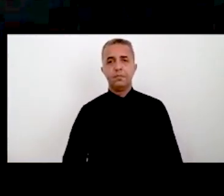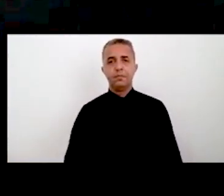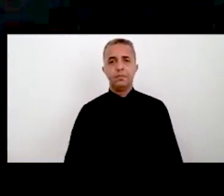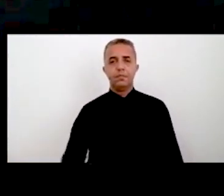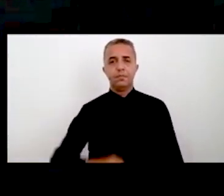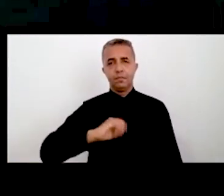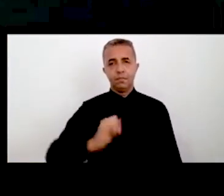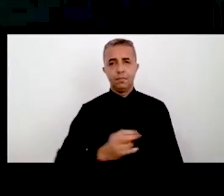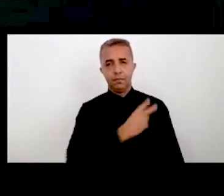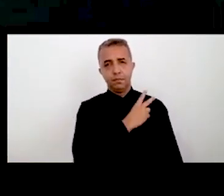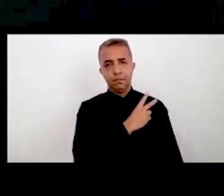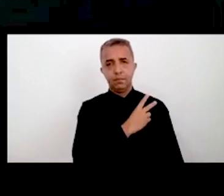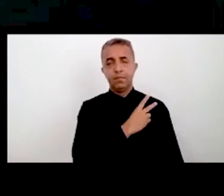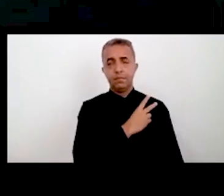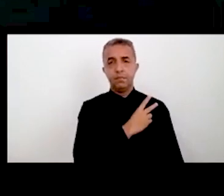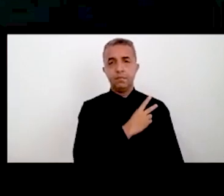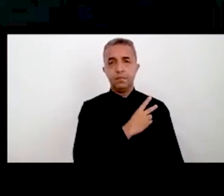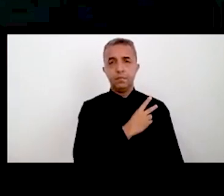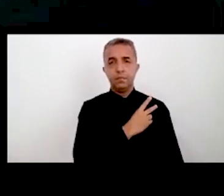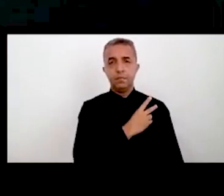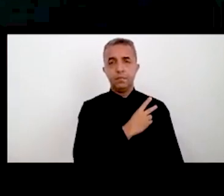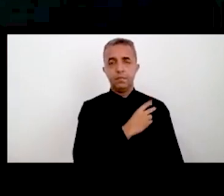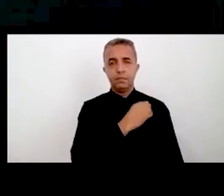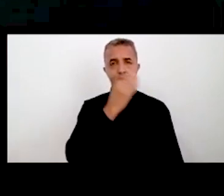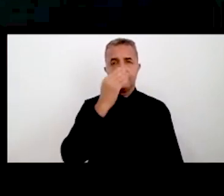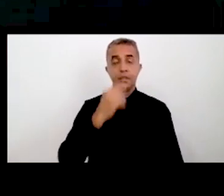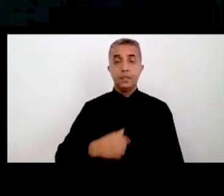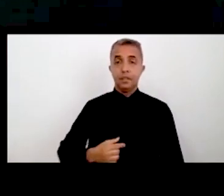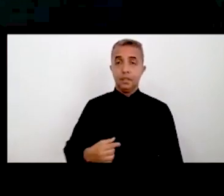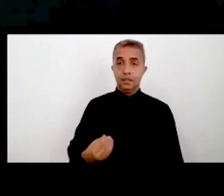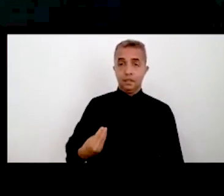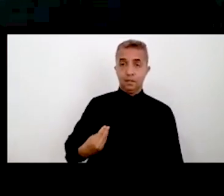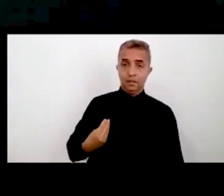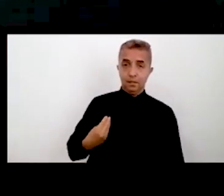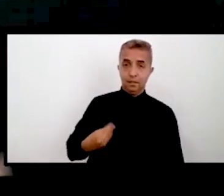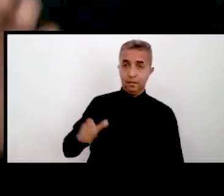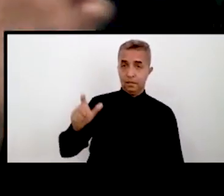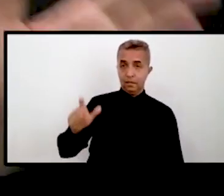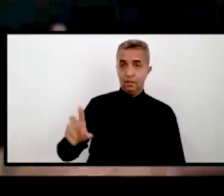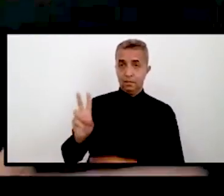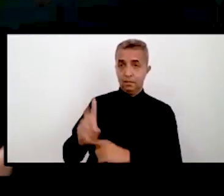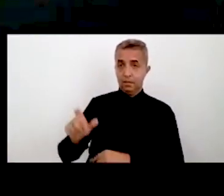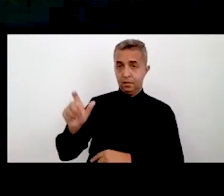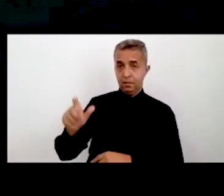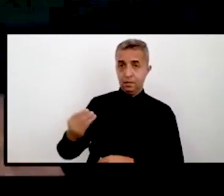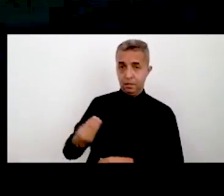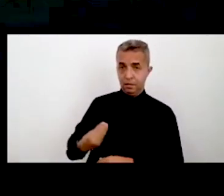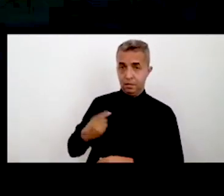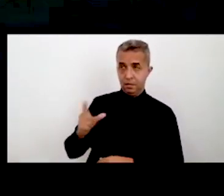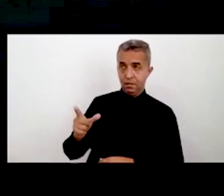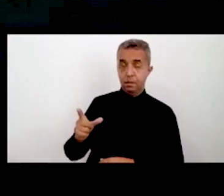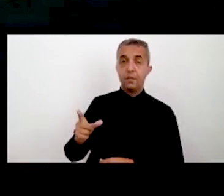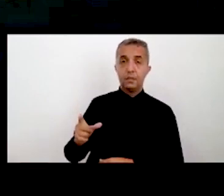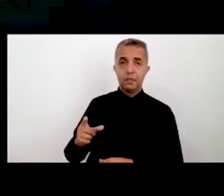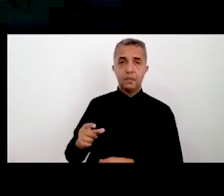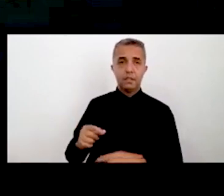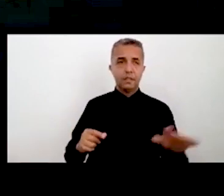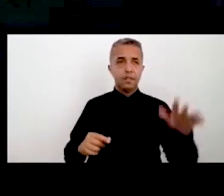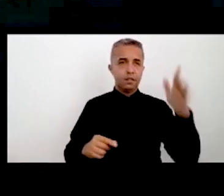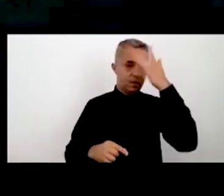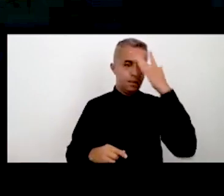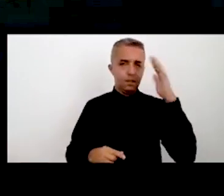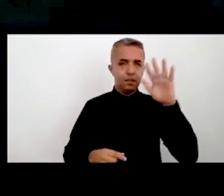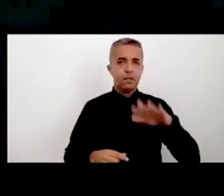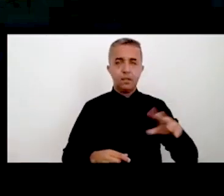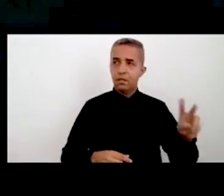presença, ela cria um impacto visual, né? A pessoa, quando vê alguém nas proximidades ali, ele não se aproxima. Com a